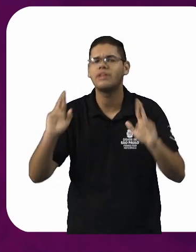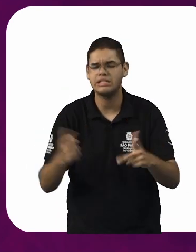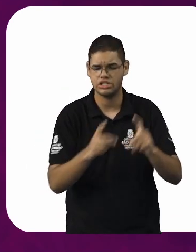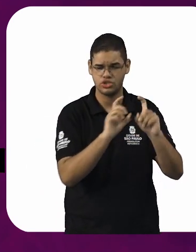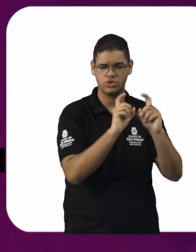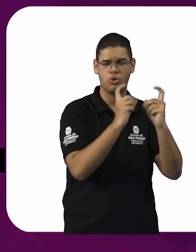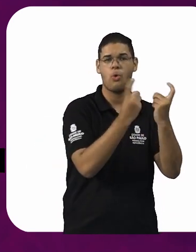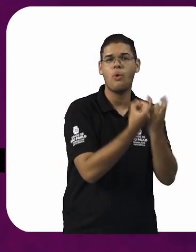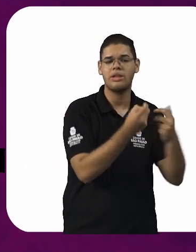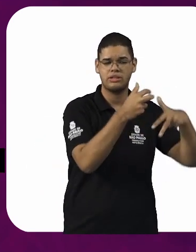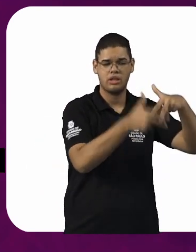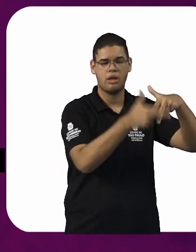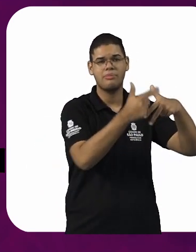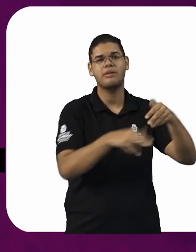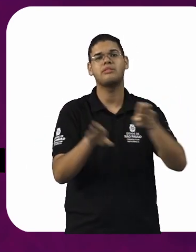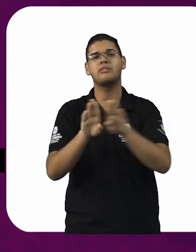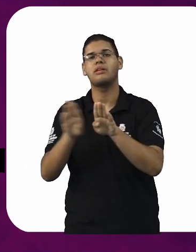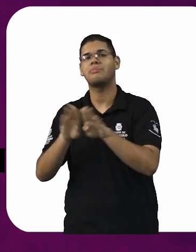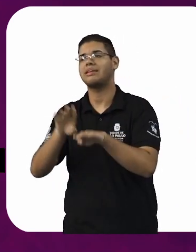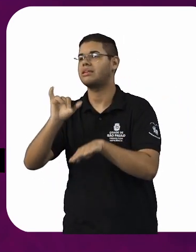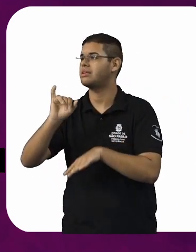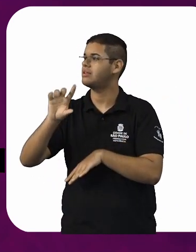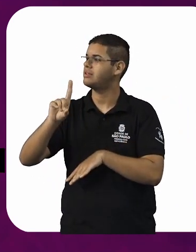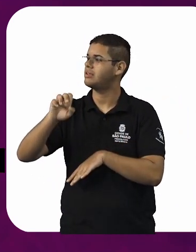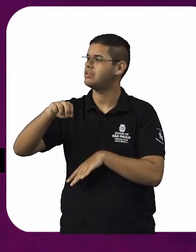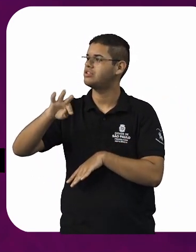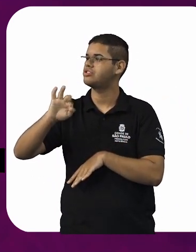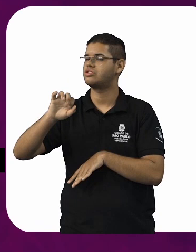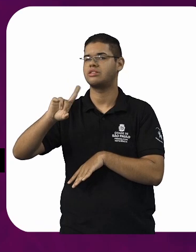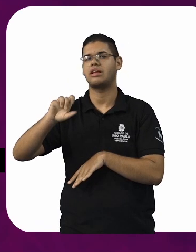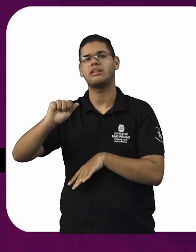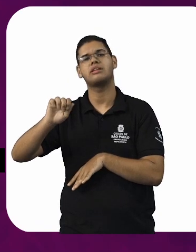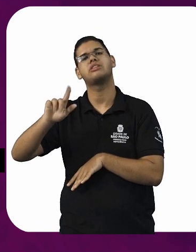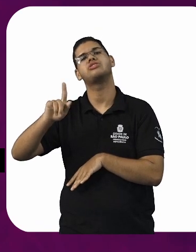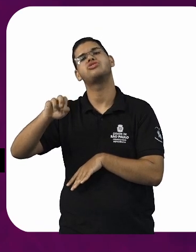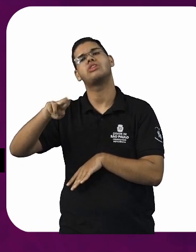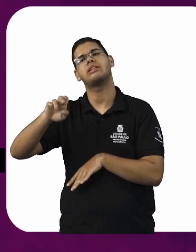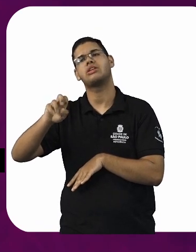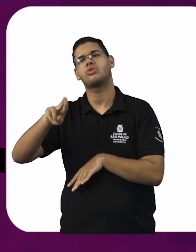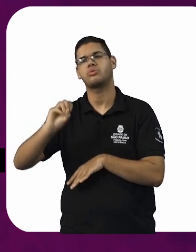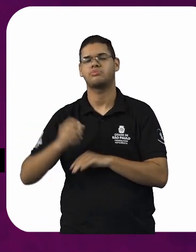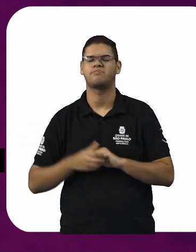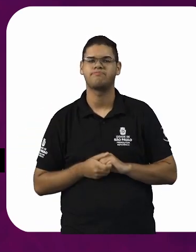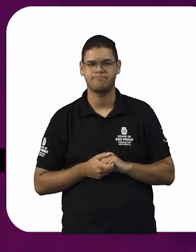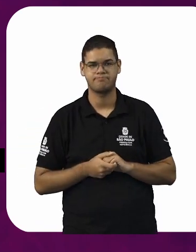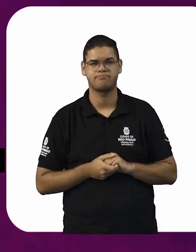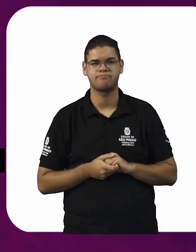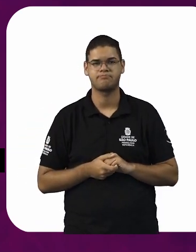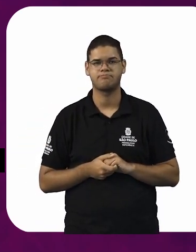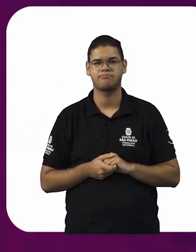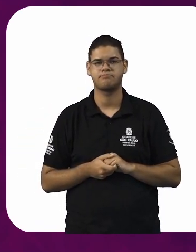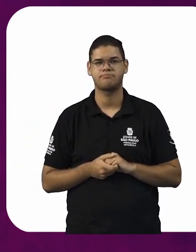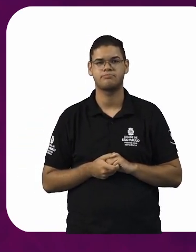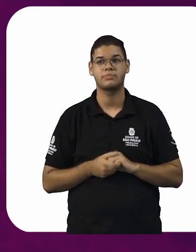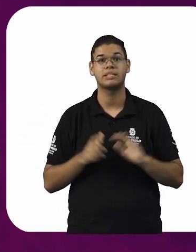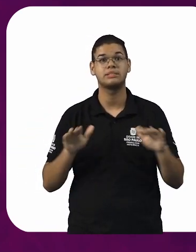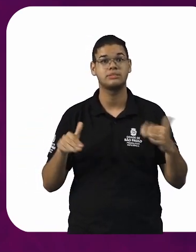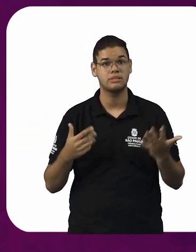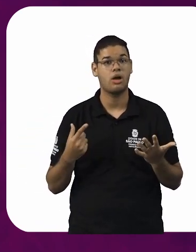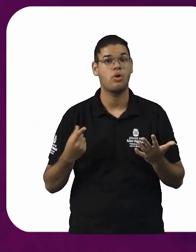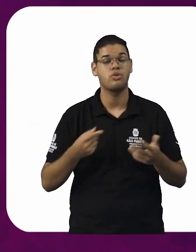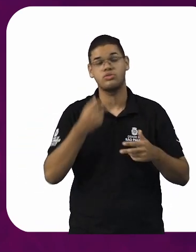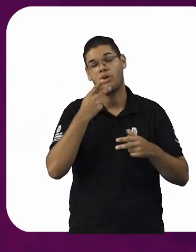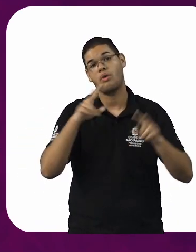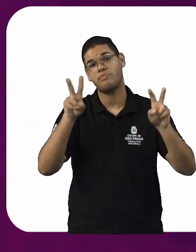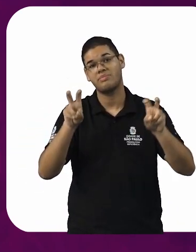de gênero? Obrigado. Uma pergunta muito importante. Paulo Lotti. Porque, como diz meu amigo professor também Tiago Viana, que também falou no Supremo, no caso da homotransfobia,